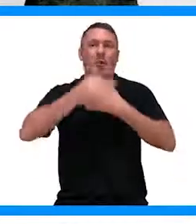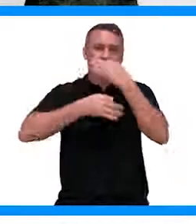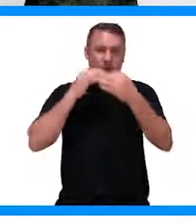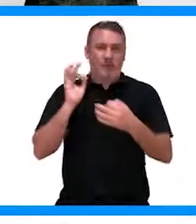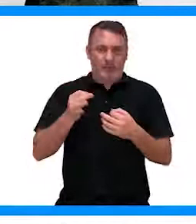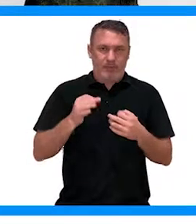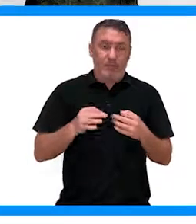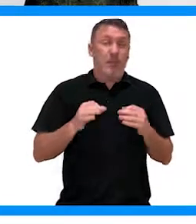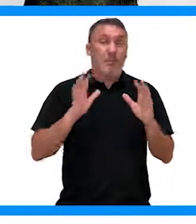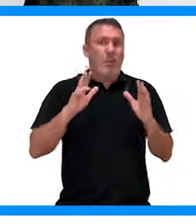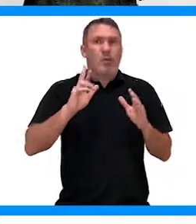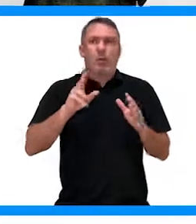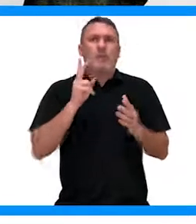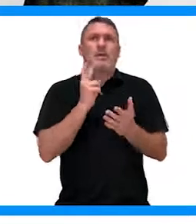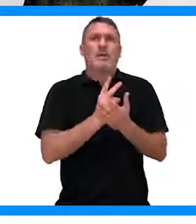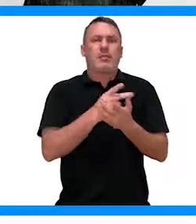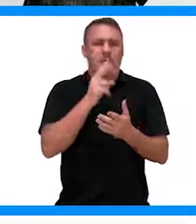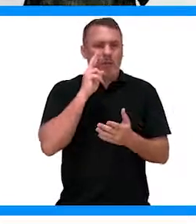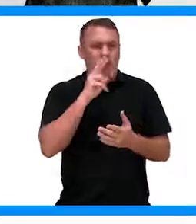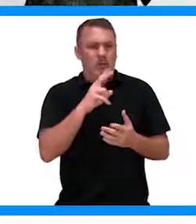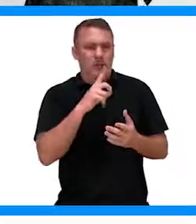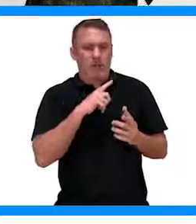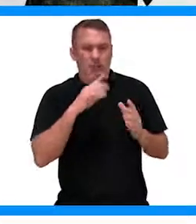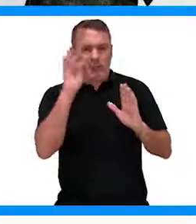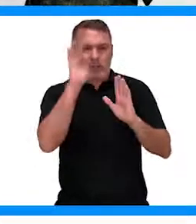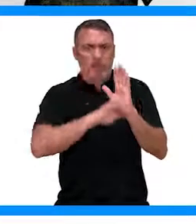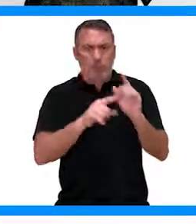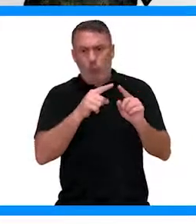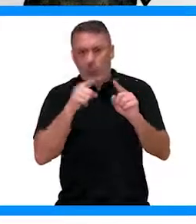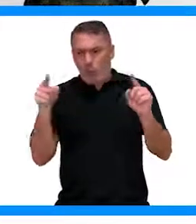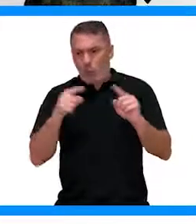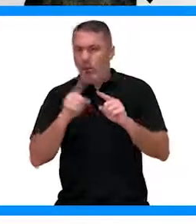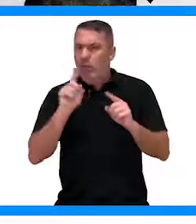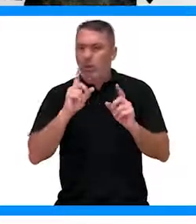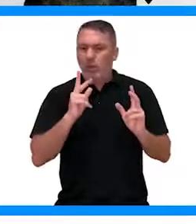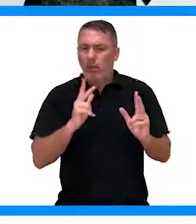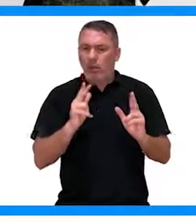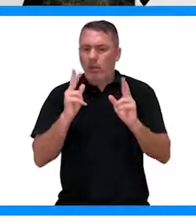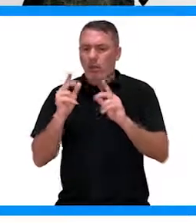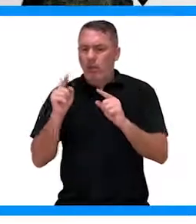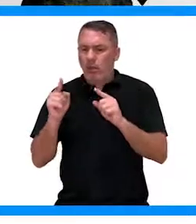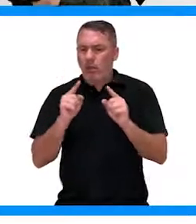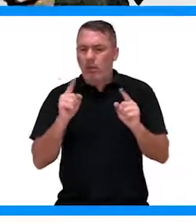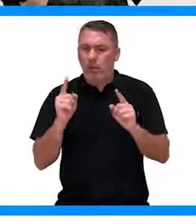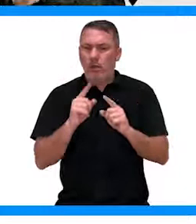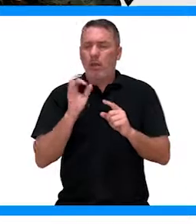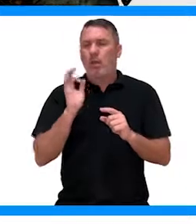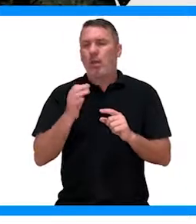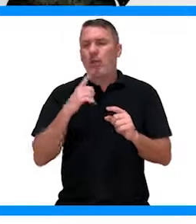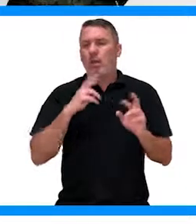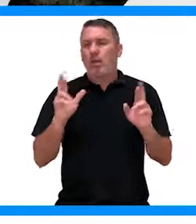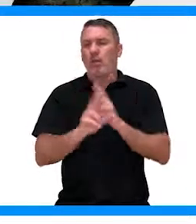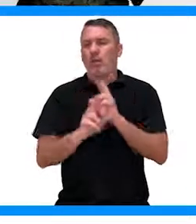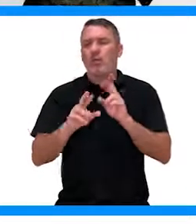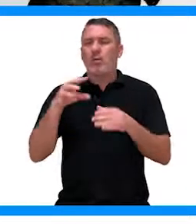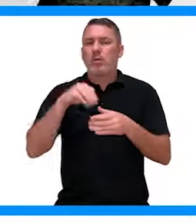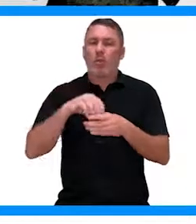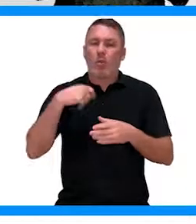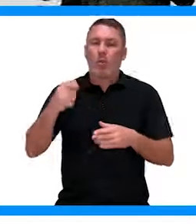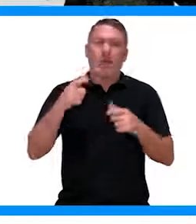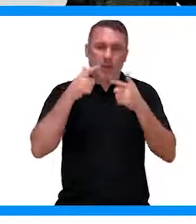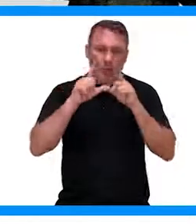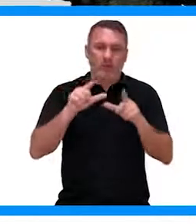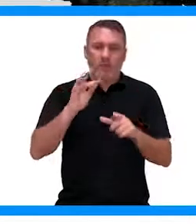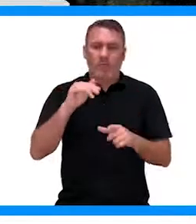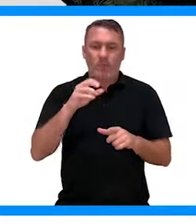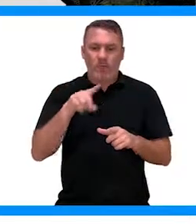sobre o que se pensa sobre isso. Então, nem sempre, claro que você não vai observar, às vezes, o texto todo, mas uma parte dele vai estar relacionado a